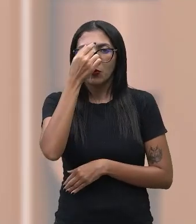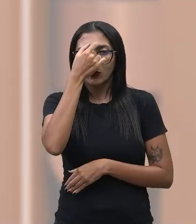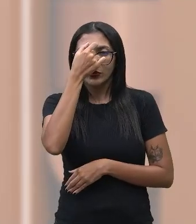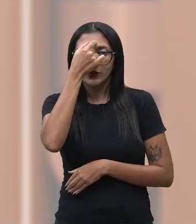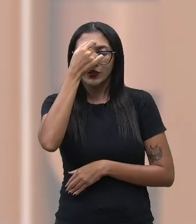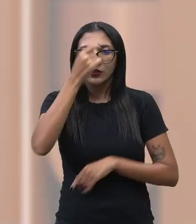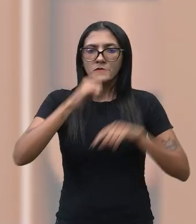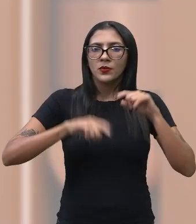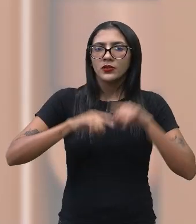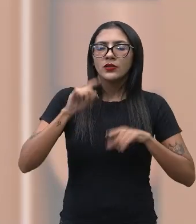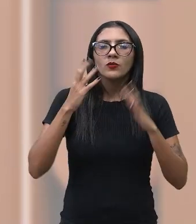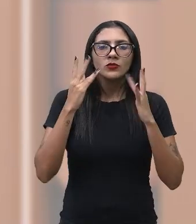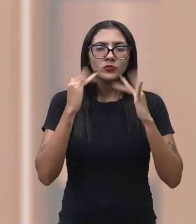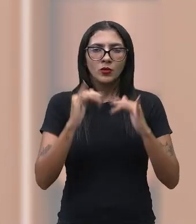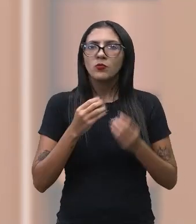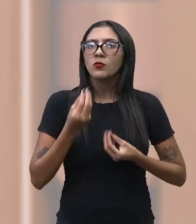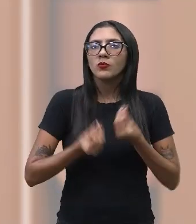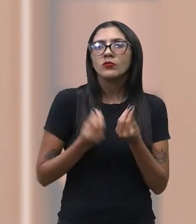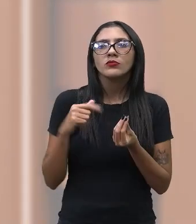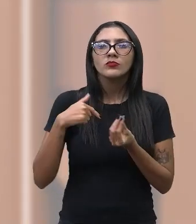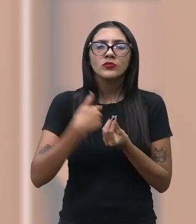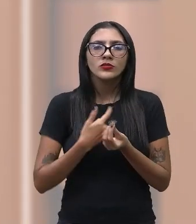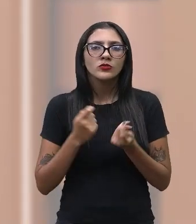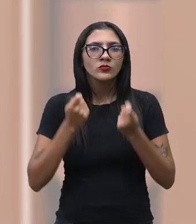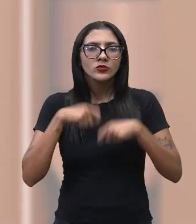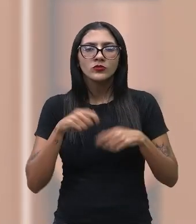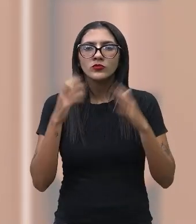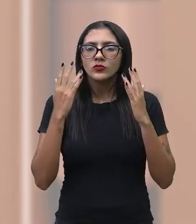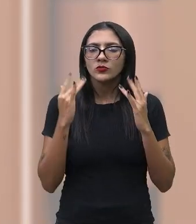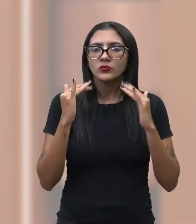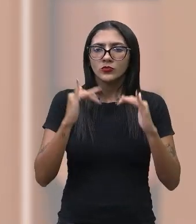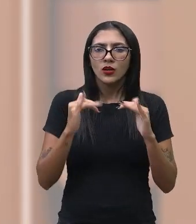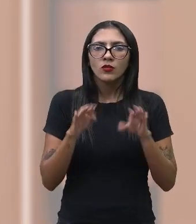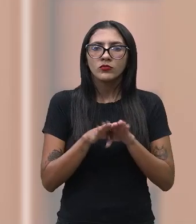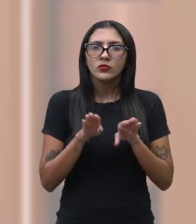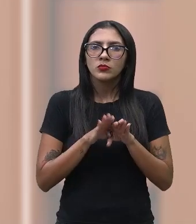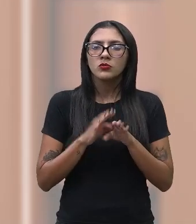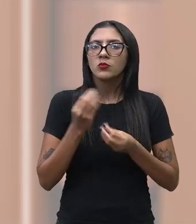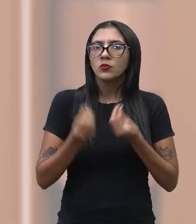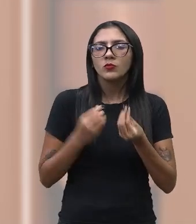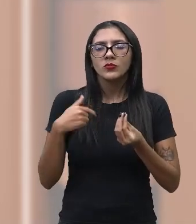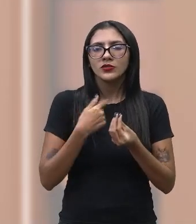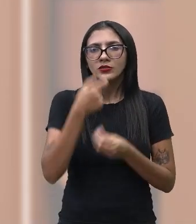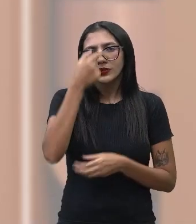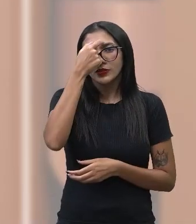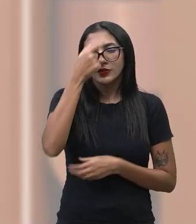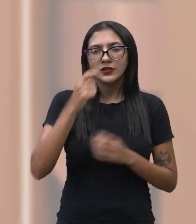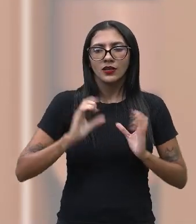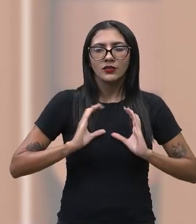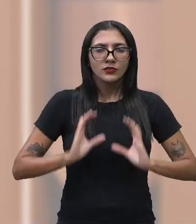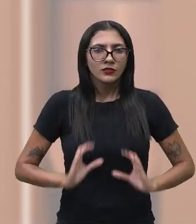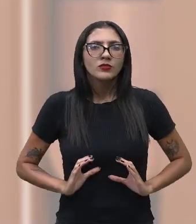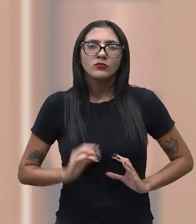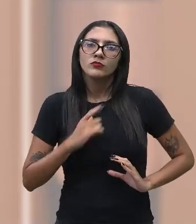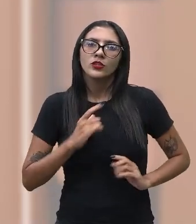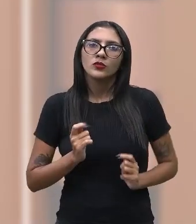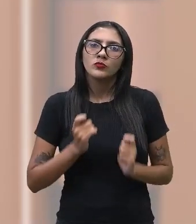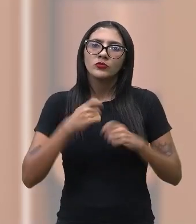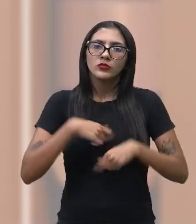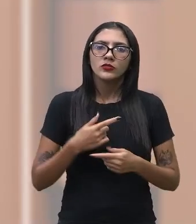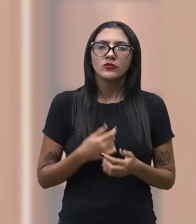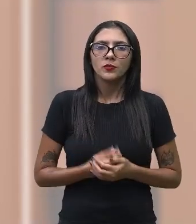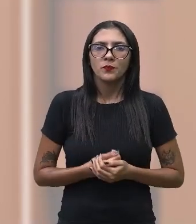o que nós, enquanto seres humanos, o que nós, enquanto cidadãos, nós estamos fazendo aí a respeito